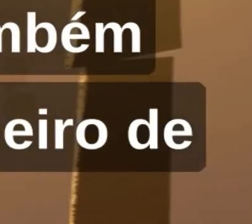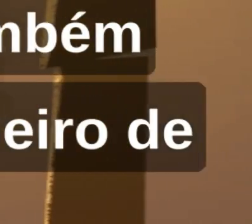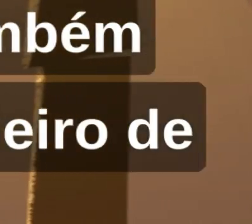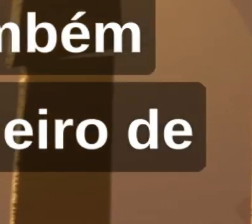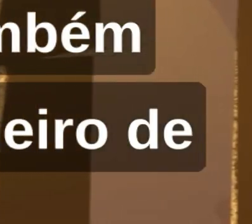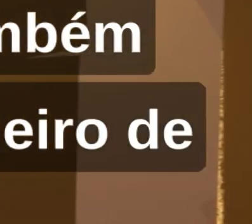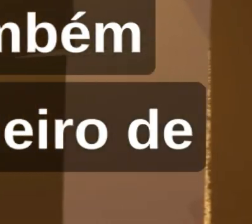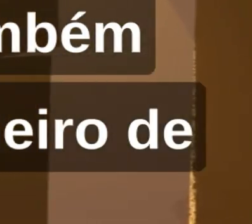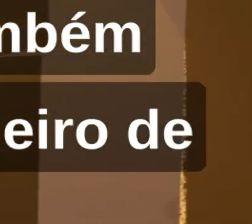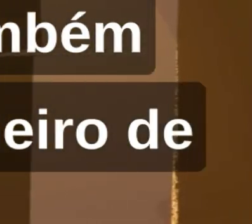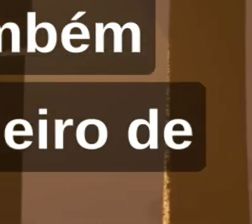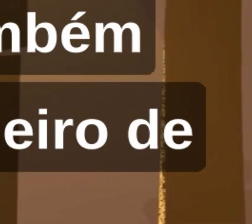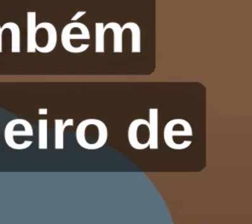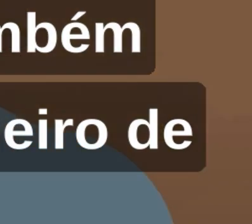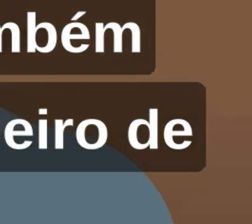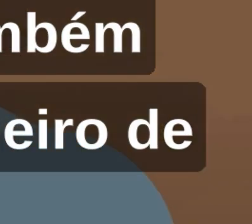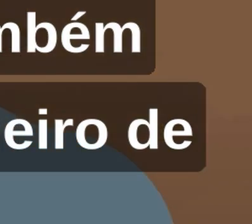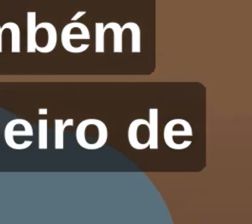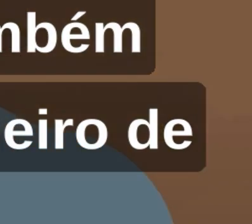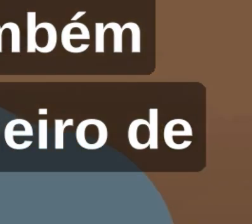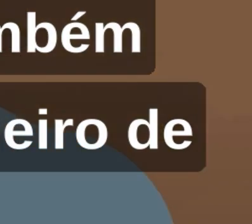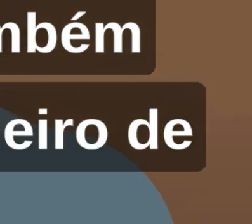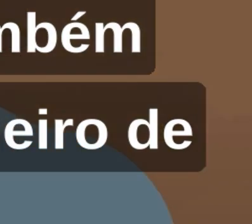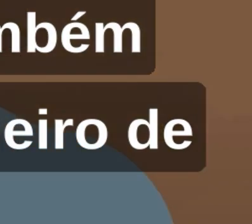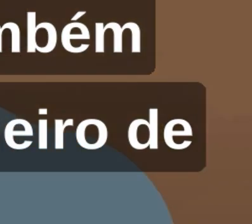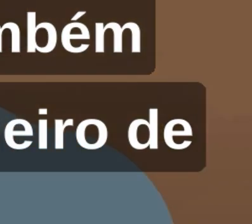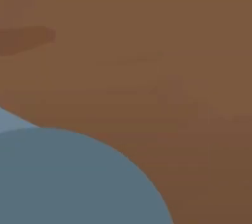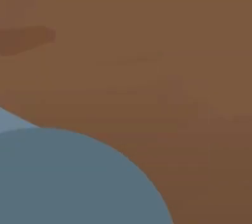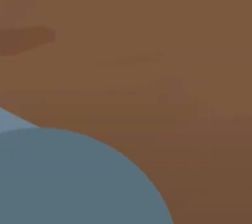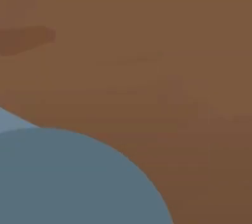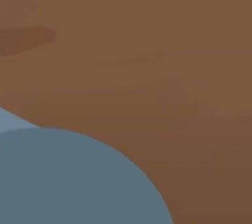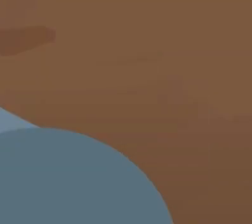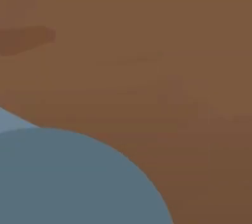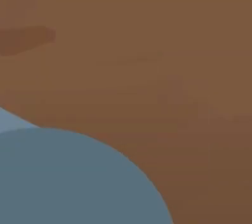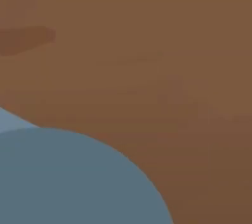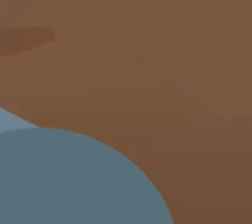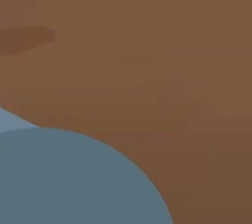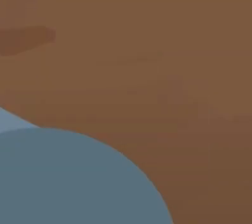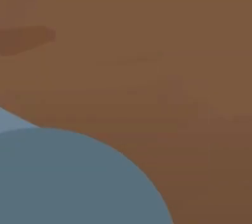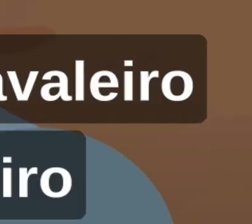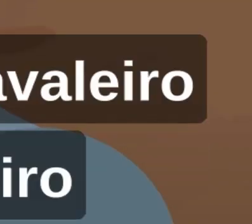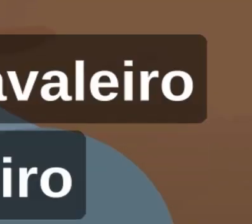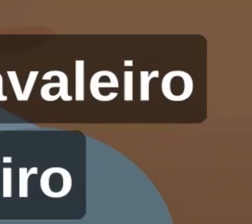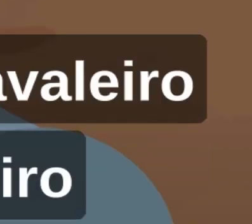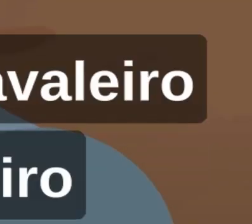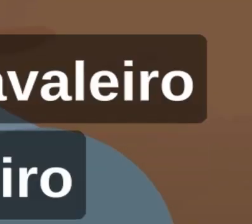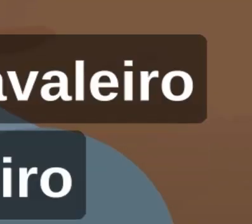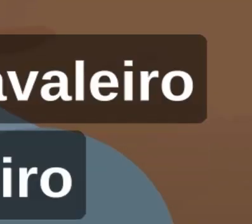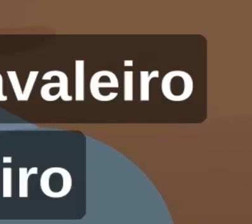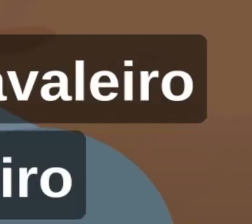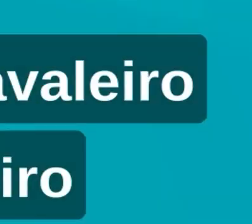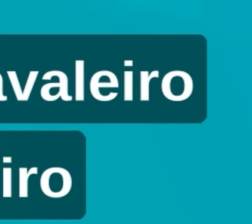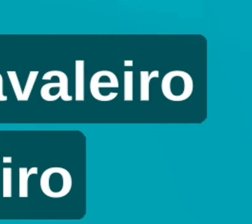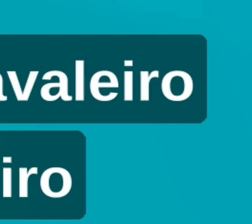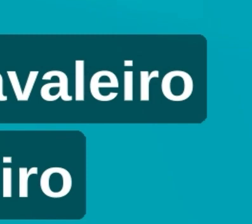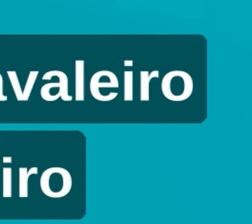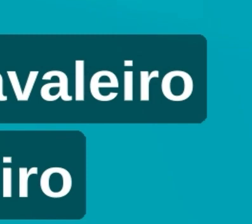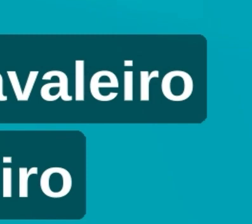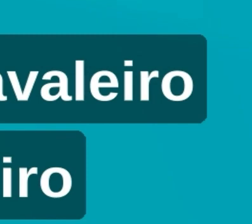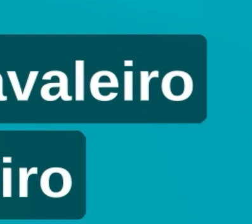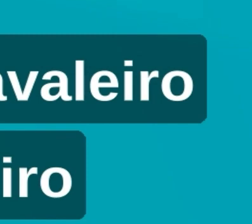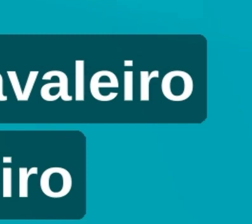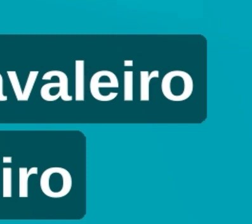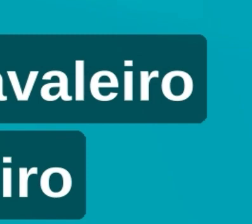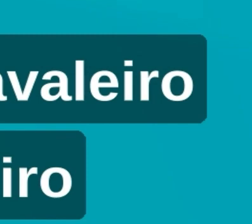Dom Quixote se lembrou que também precisava de um companheiro de andanças. Querido Sancho, todo cavaleiro precisa